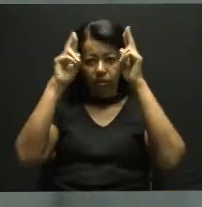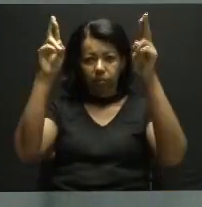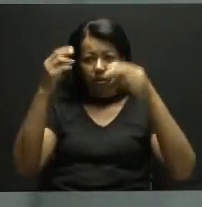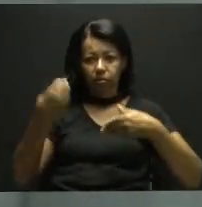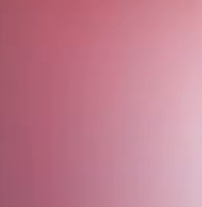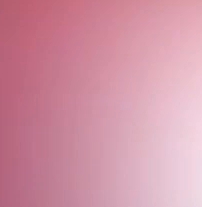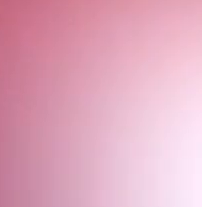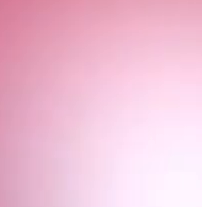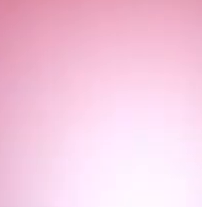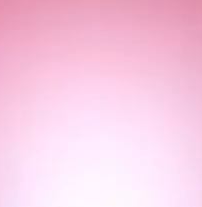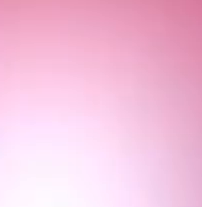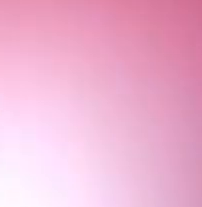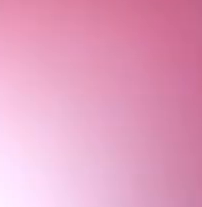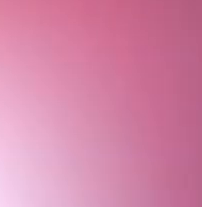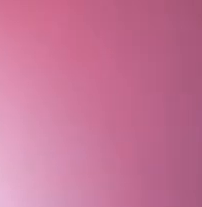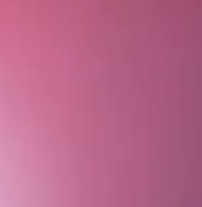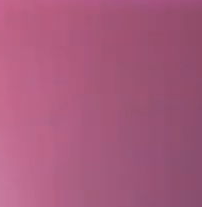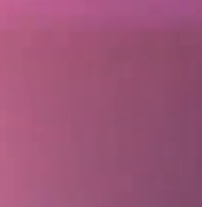municipal